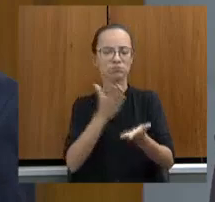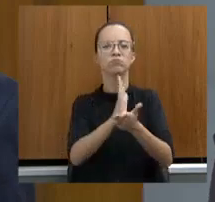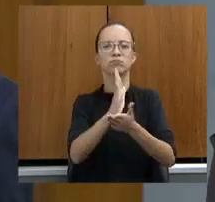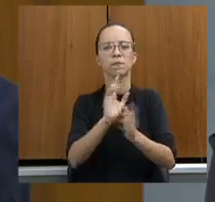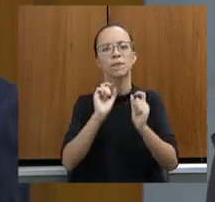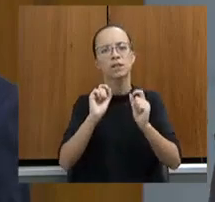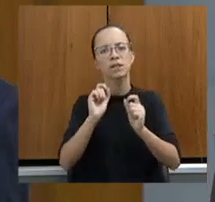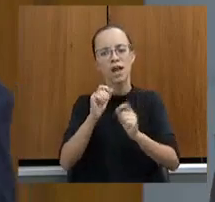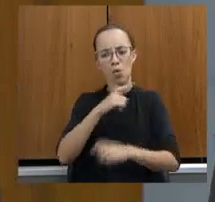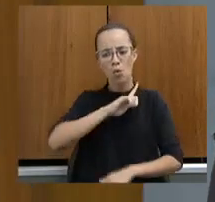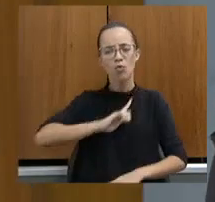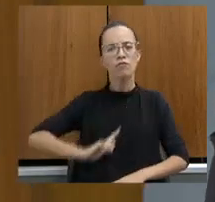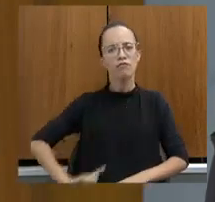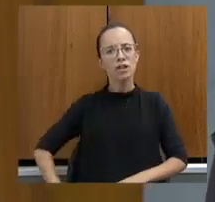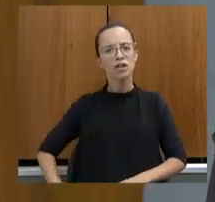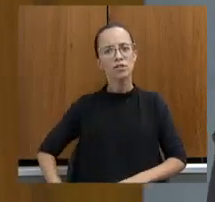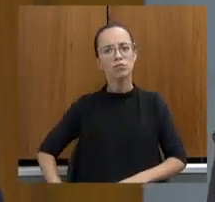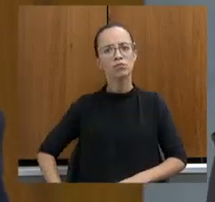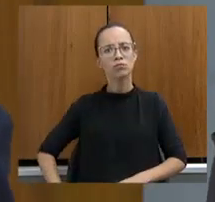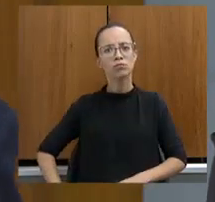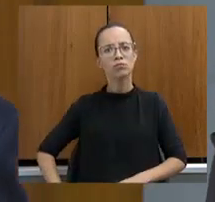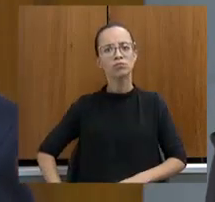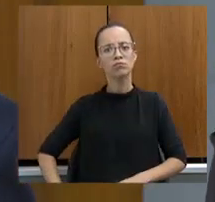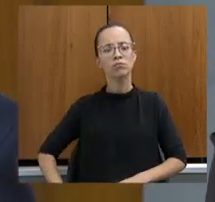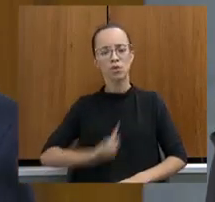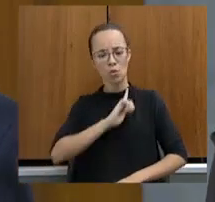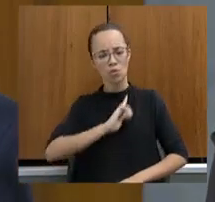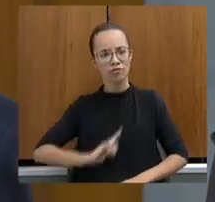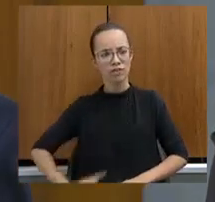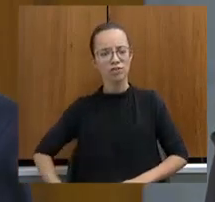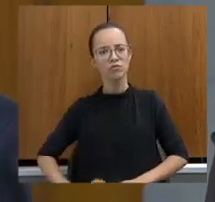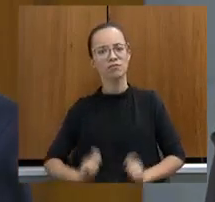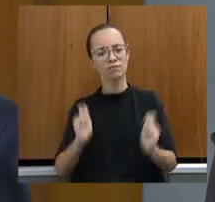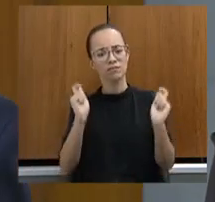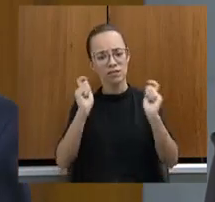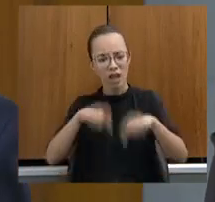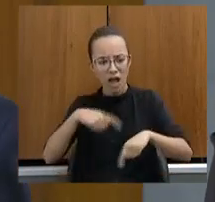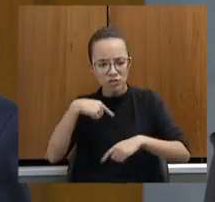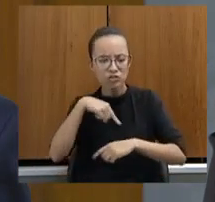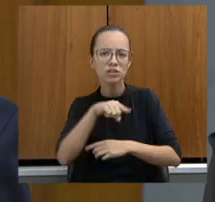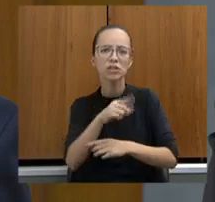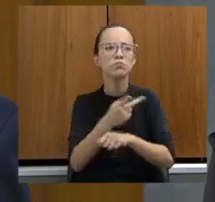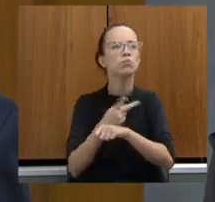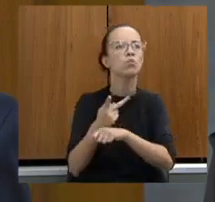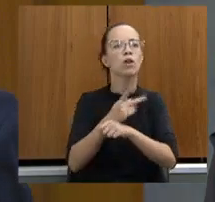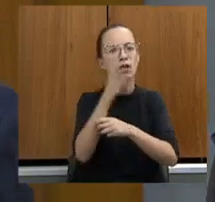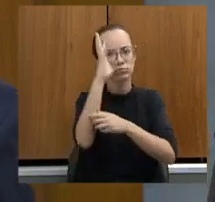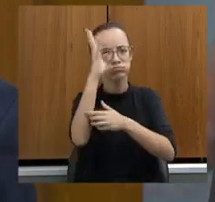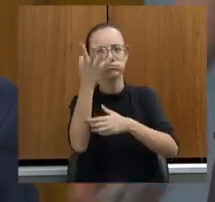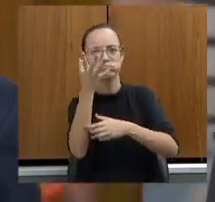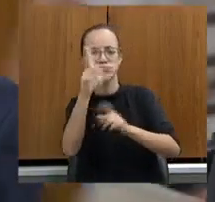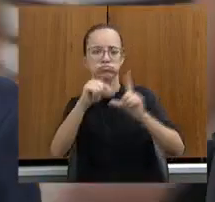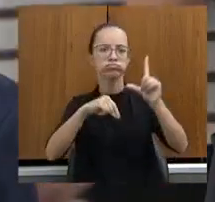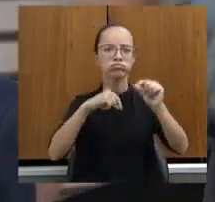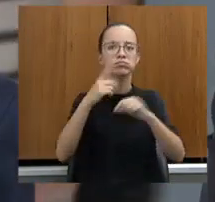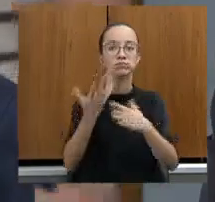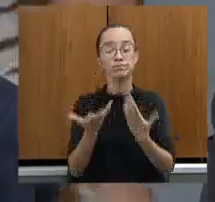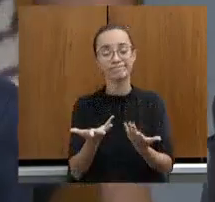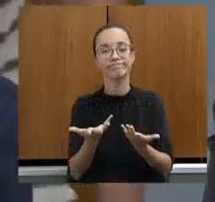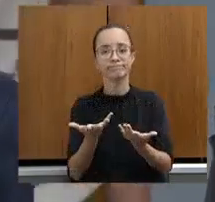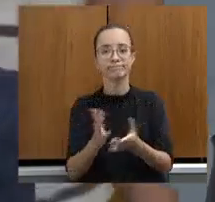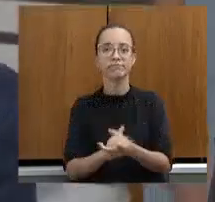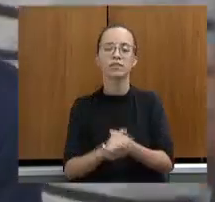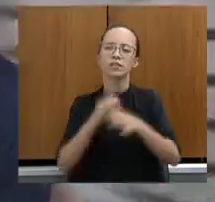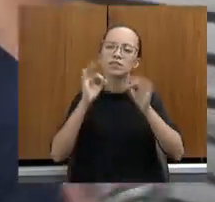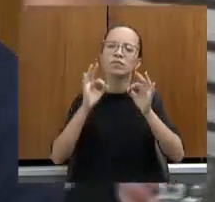nós possamos dar o governo a condição de pedir a ele aquilo que nós achamos que tá correto né tão fácil Essa menção